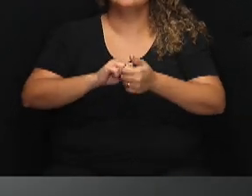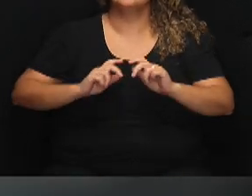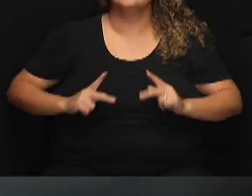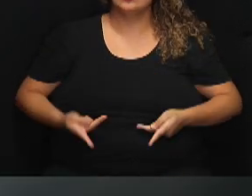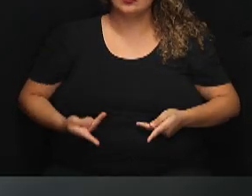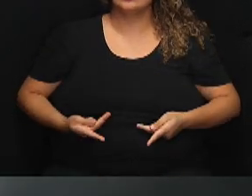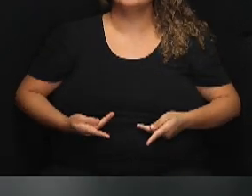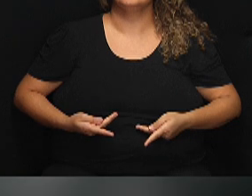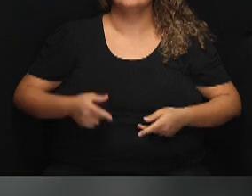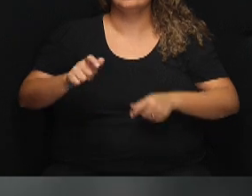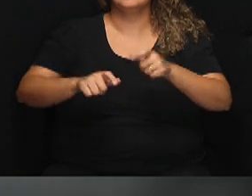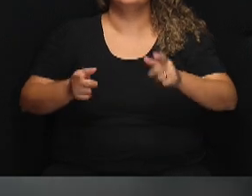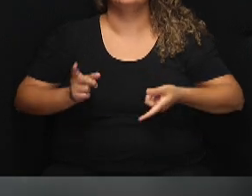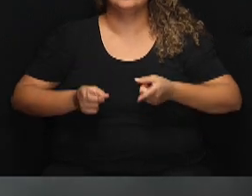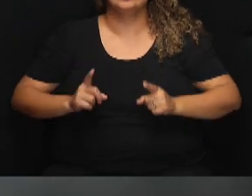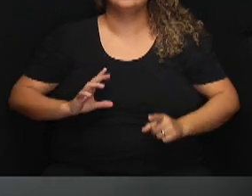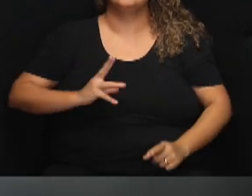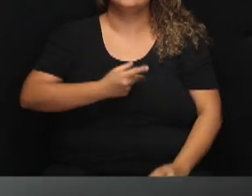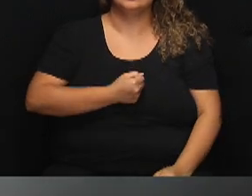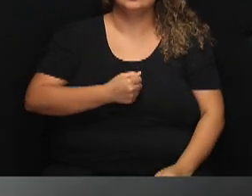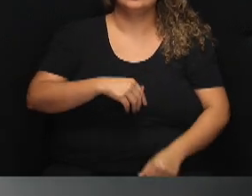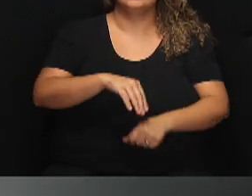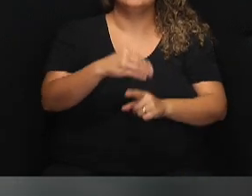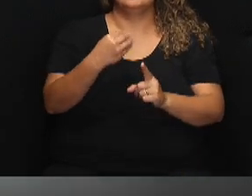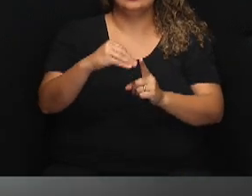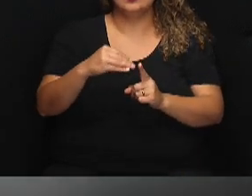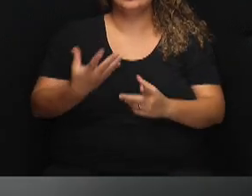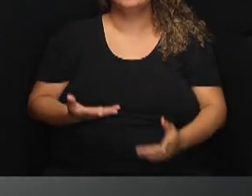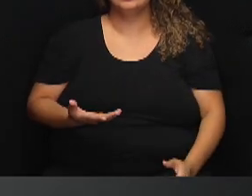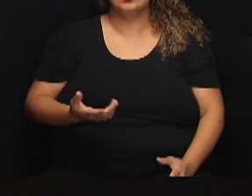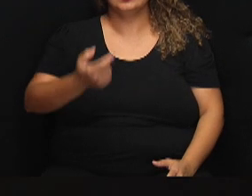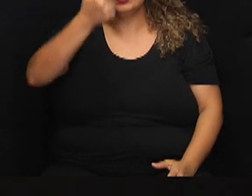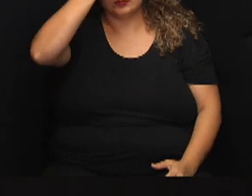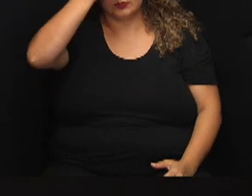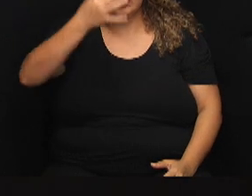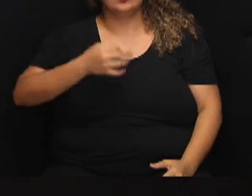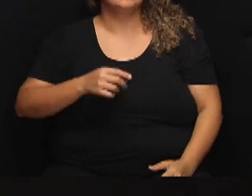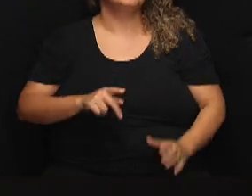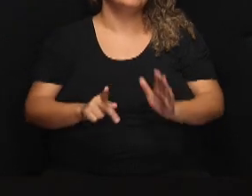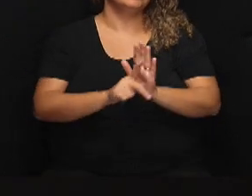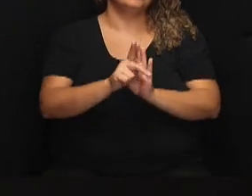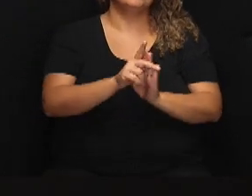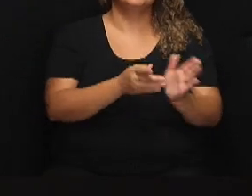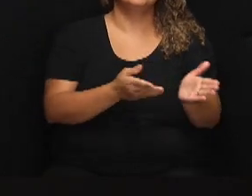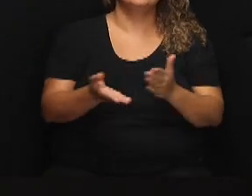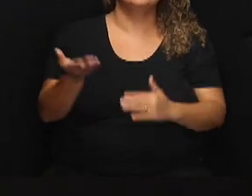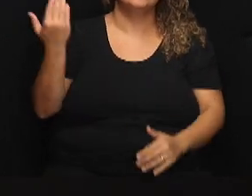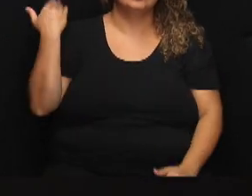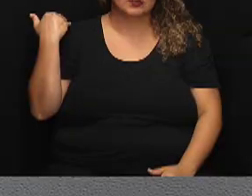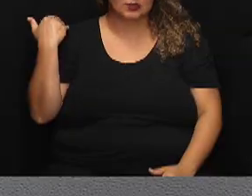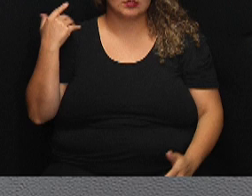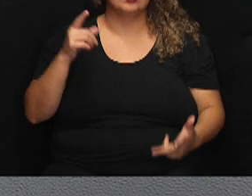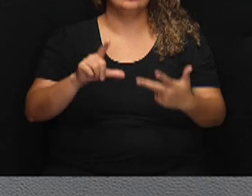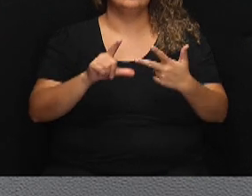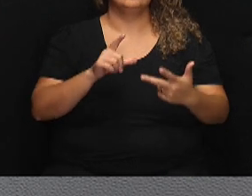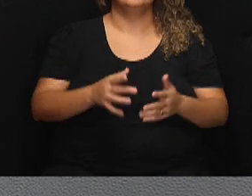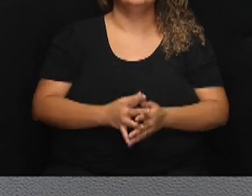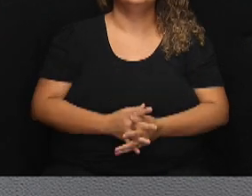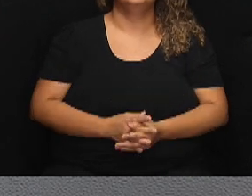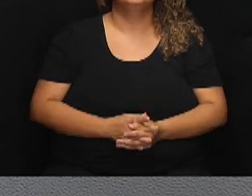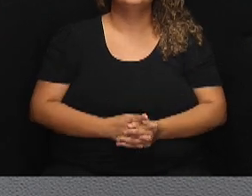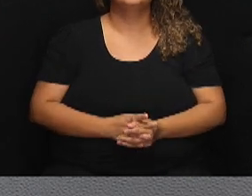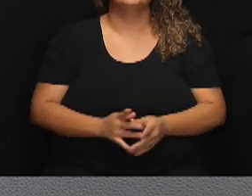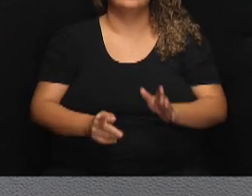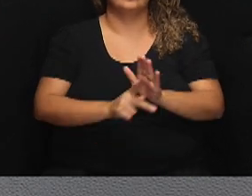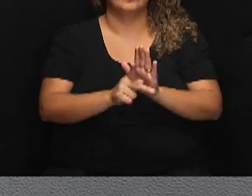travestis e transexuais em situação de vulnerabilidade social, né? Esse projeto a gente já tinha apresentado na legislatura passada, né? Foi um projeto